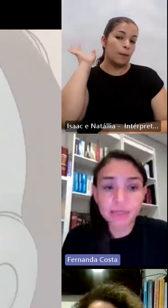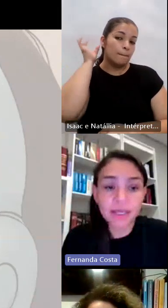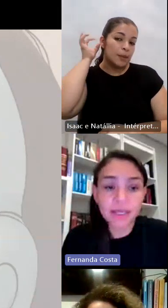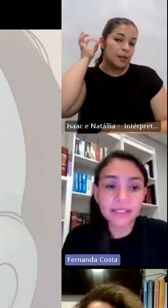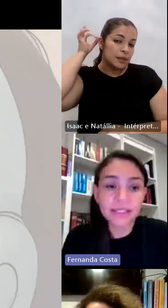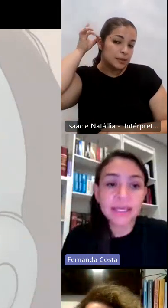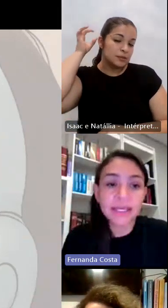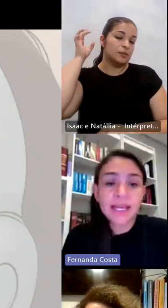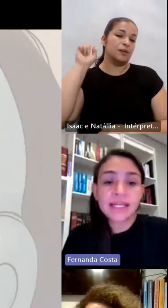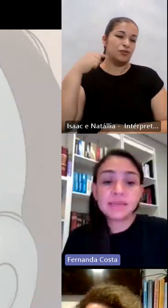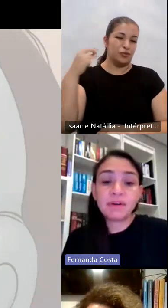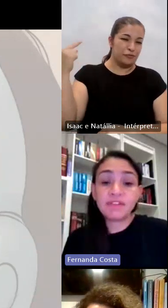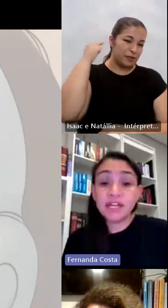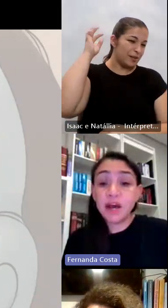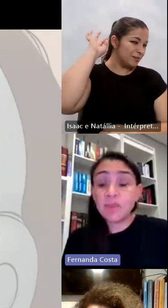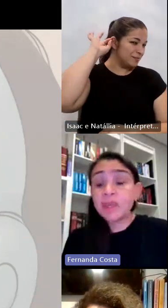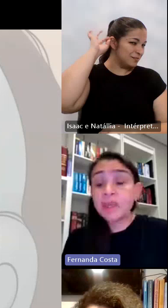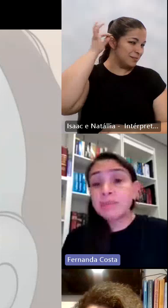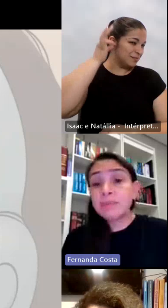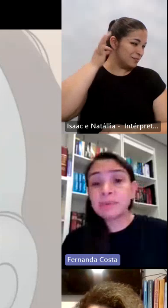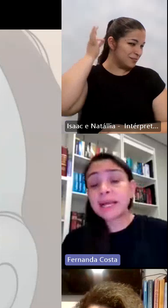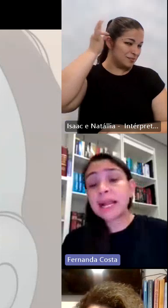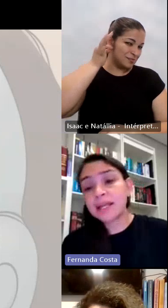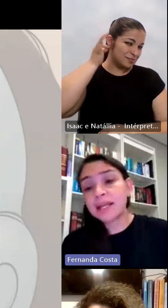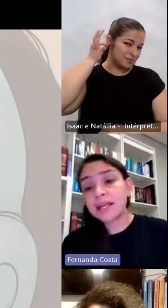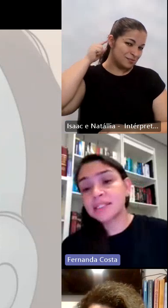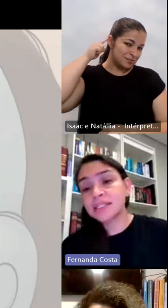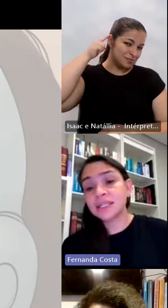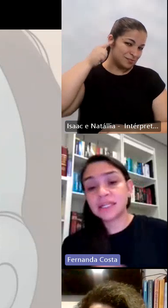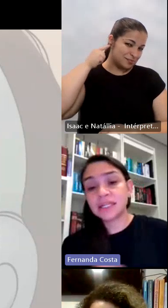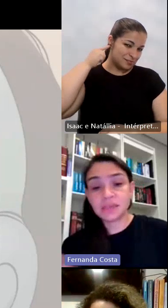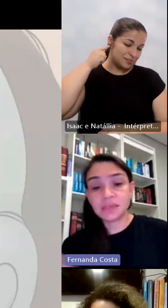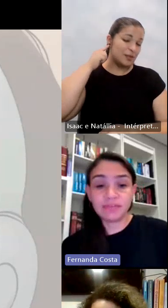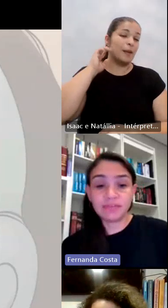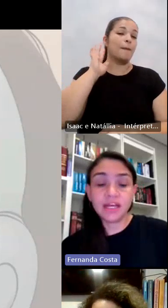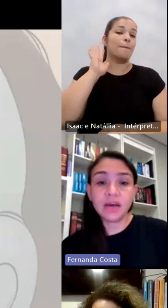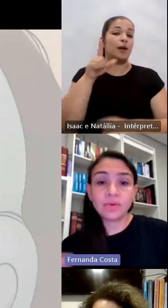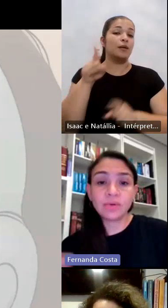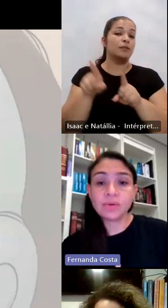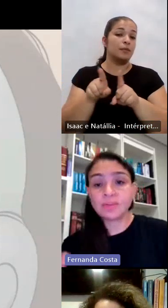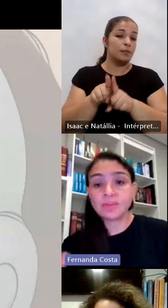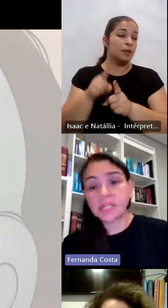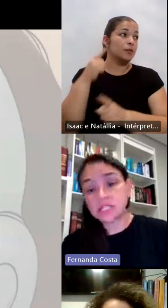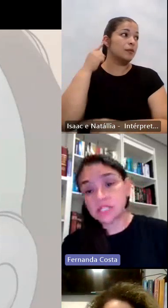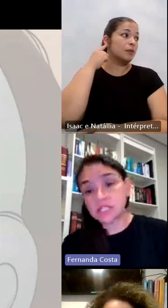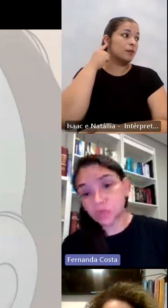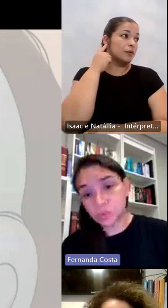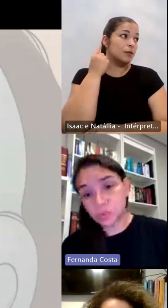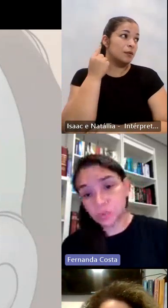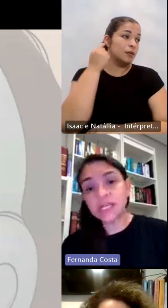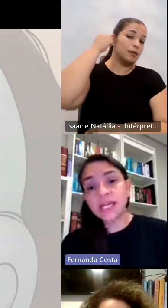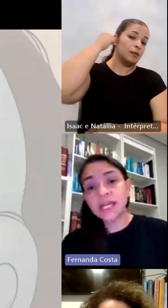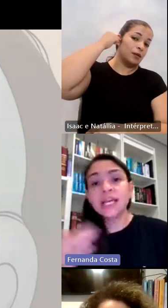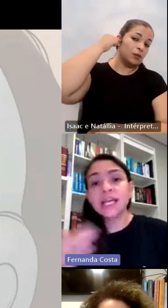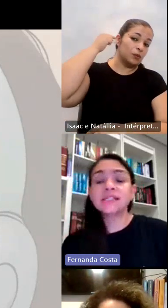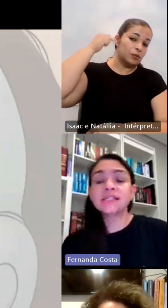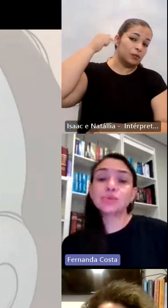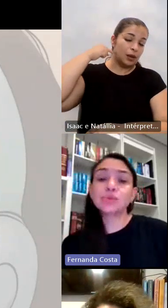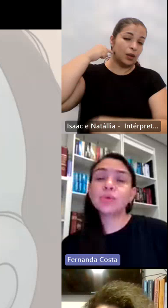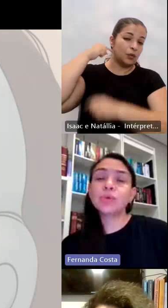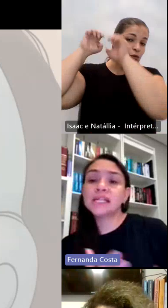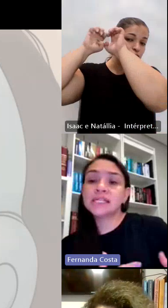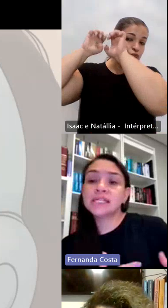mesmo, né? Esse pavilhão. Mas para além desse pavilhão, nós temos várias estruturas e